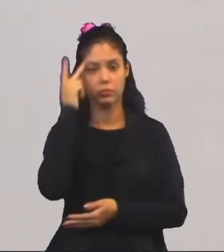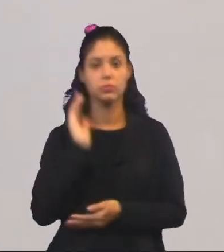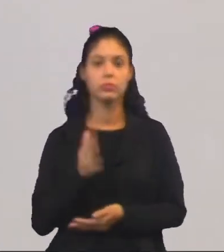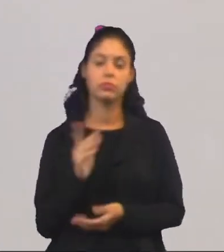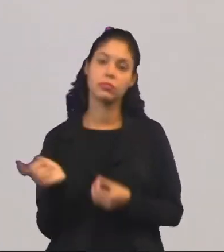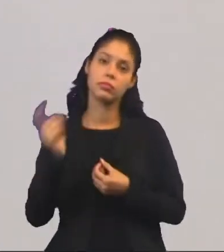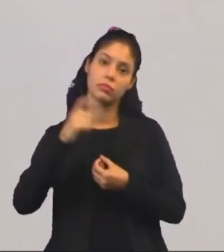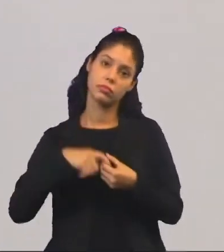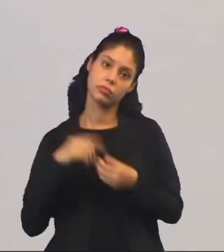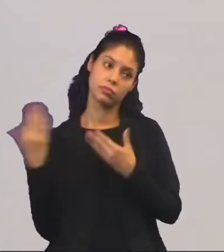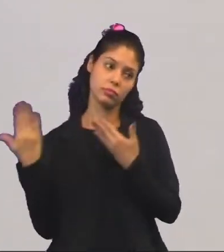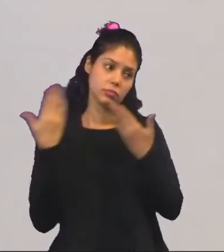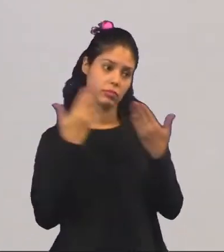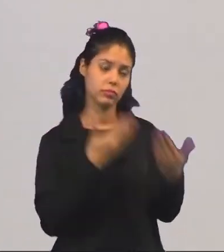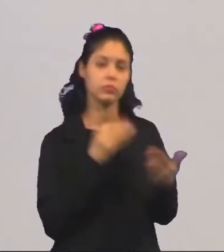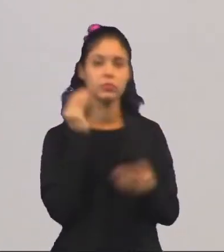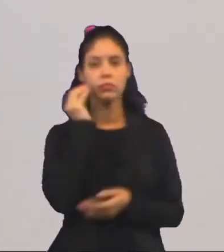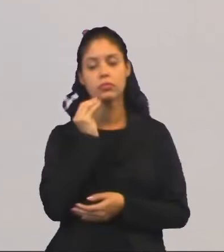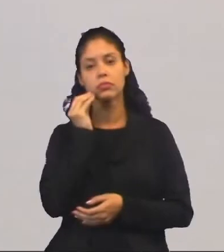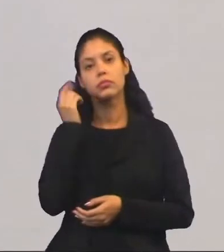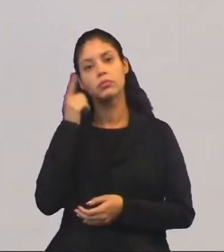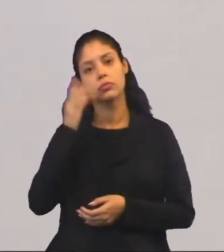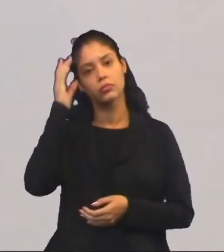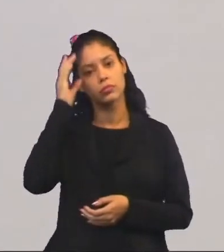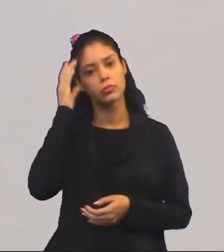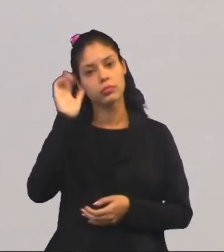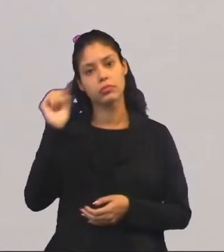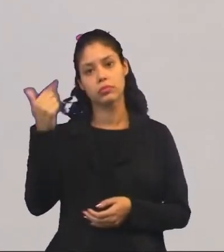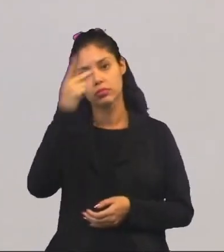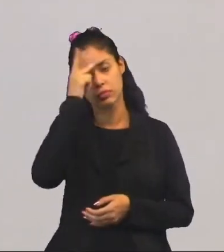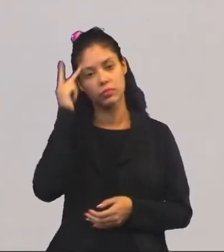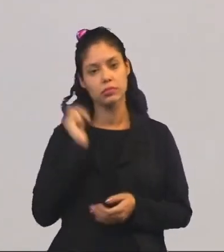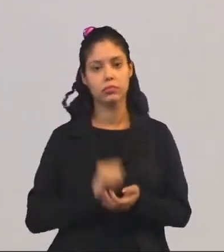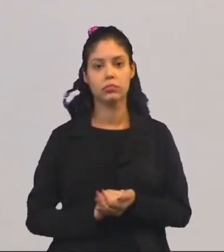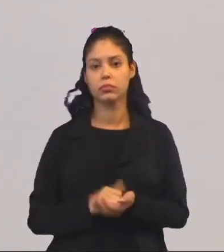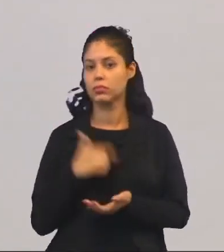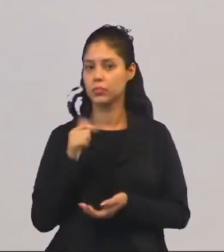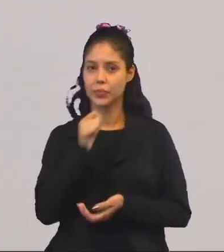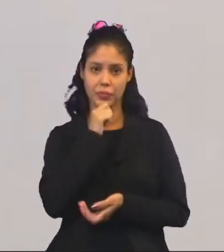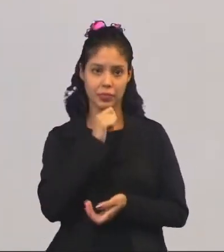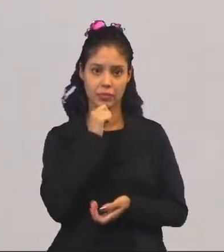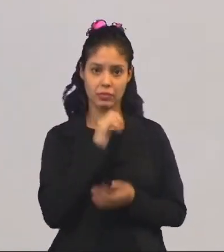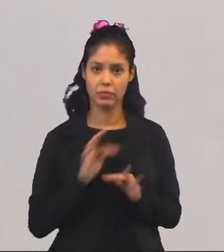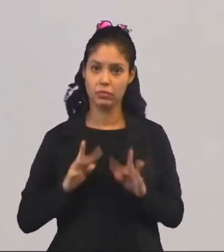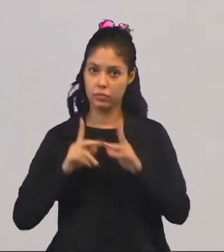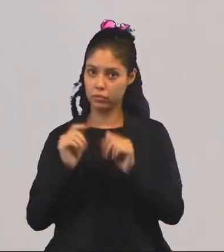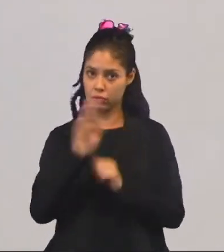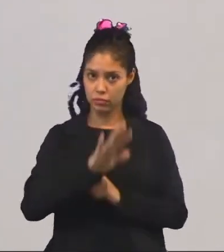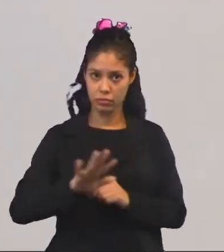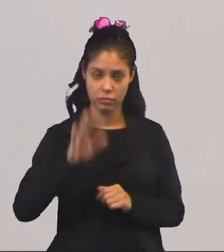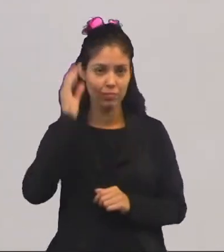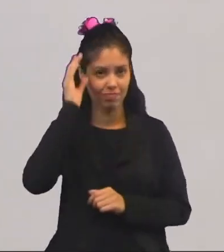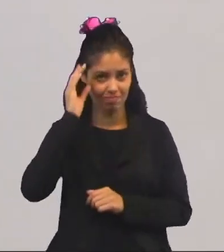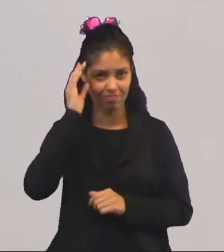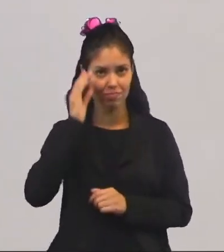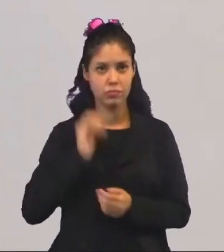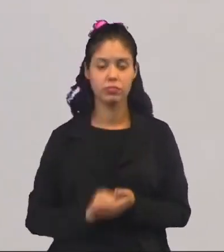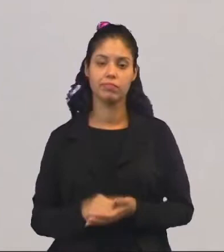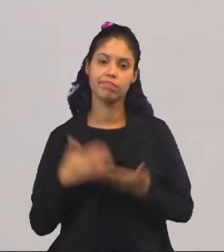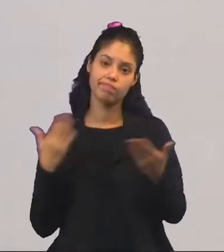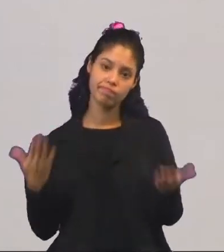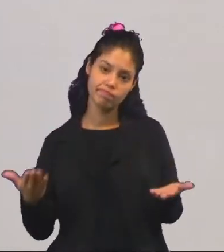já estão se voltando para tentar conscientizar outras pessoas. Não há ainda, né, uma totalidade dessa